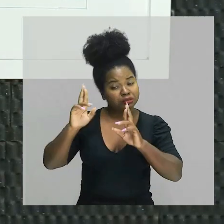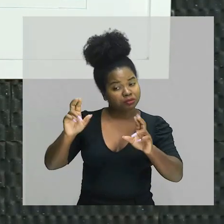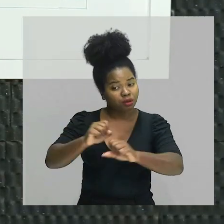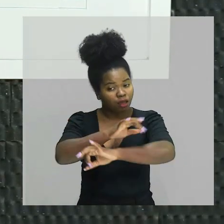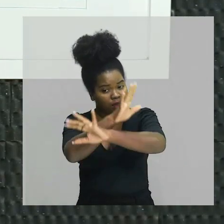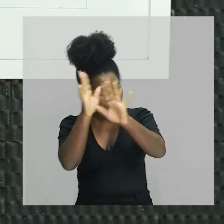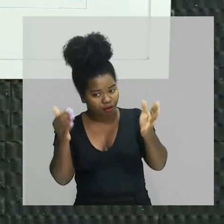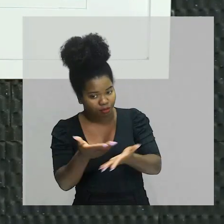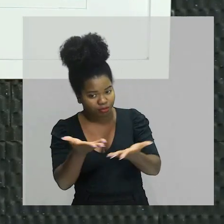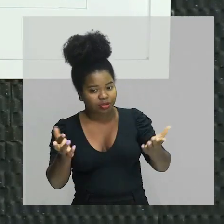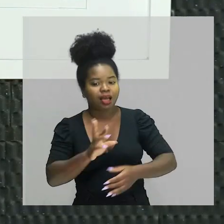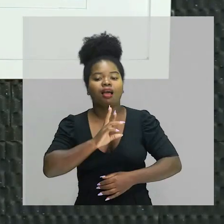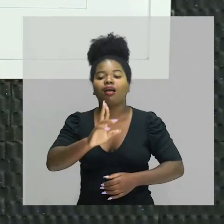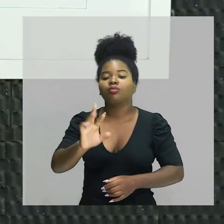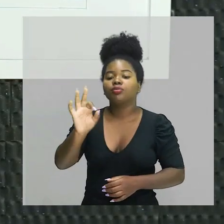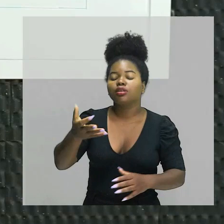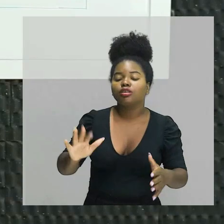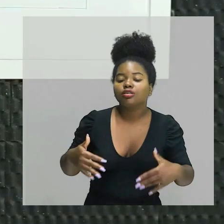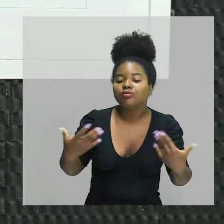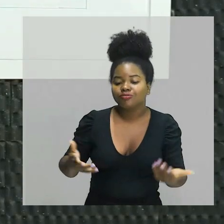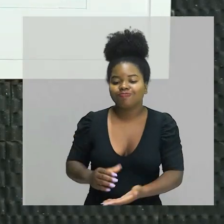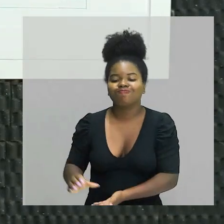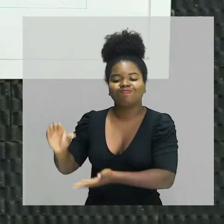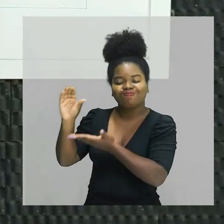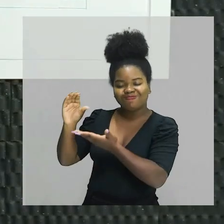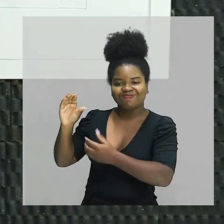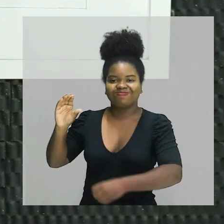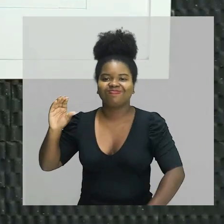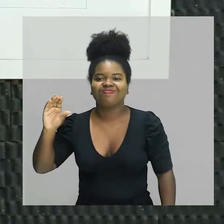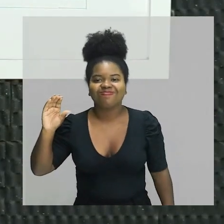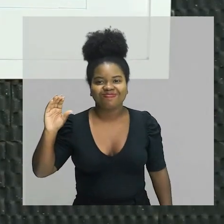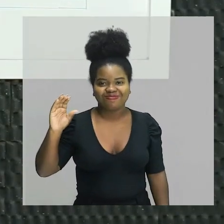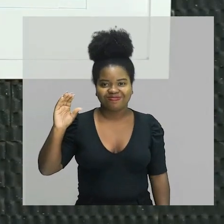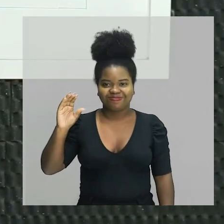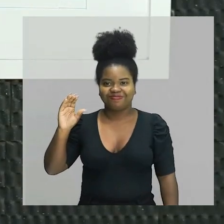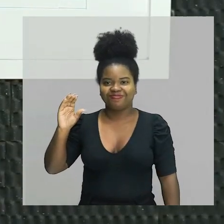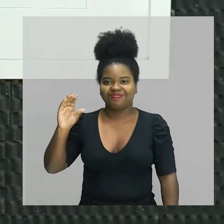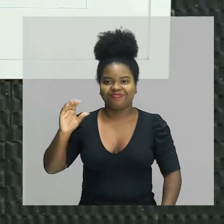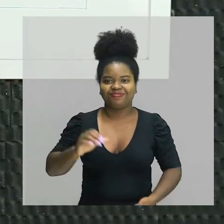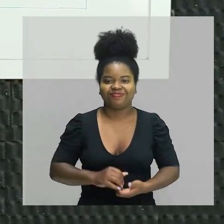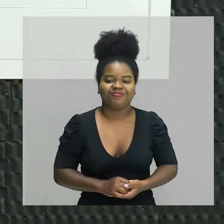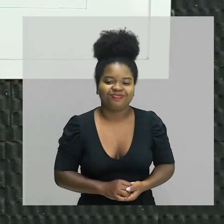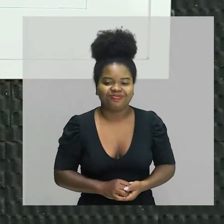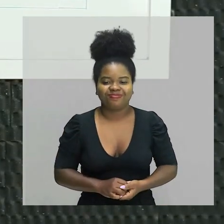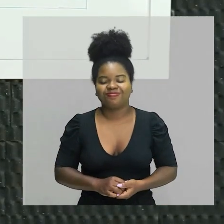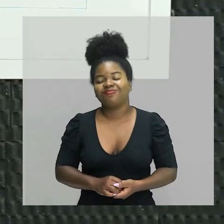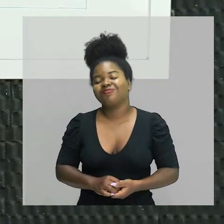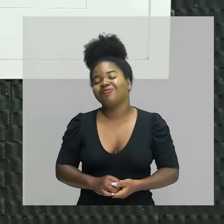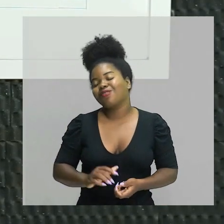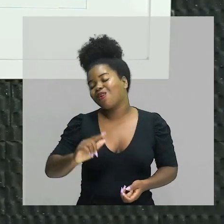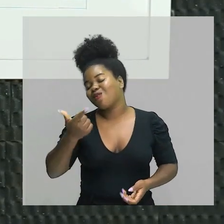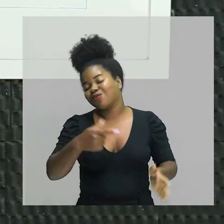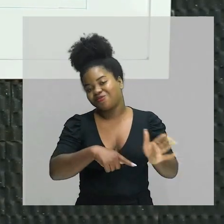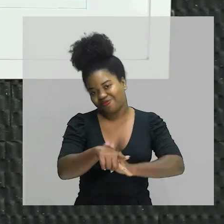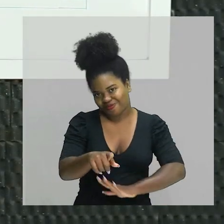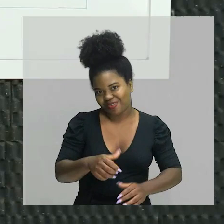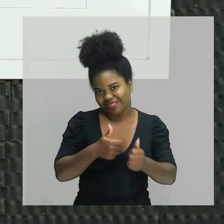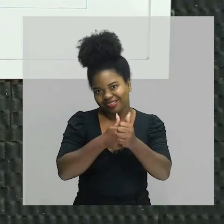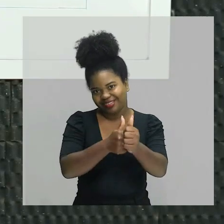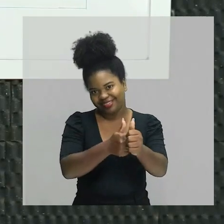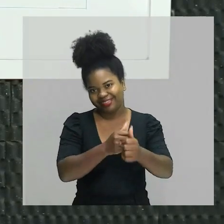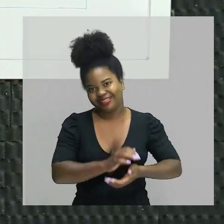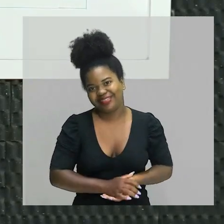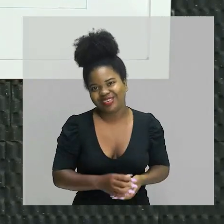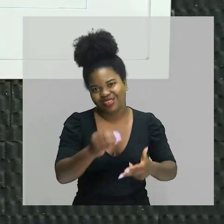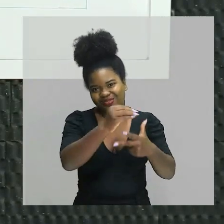ficado claro. Então nossa resposta aí é a letra C. Beleza? Isso aí, turminha. Vamos aqui para mais uma